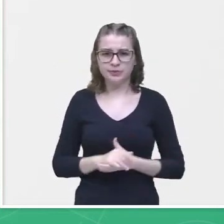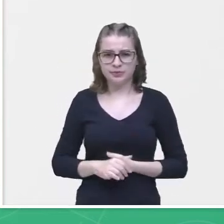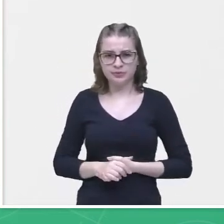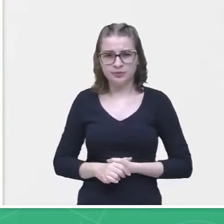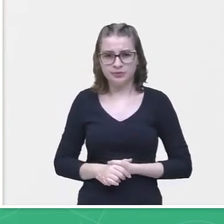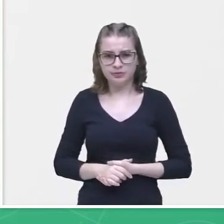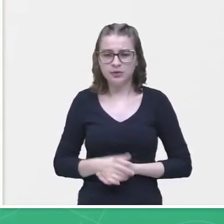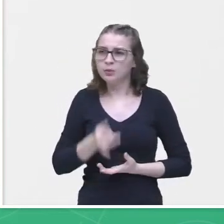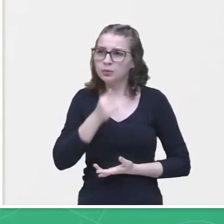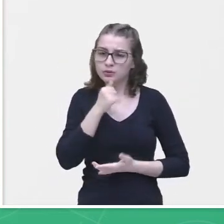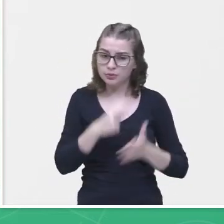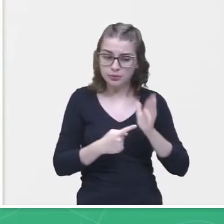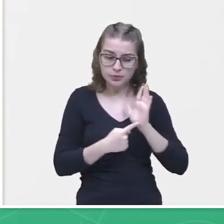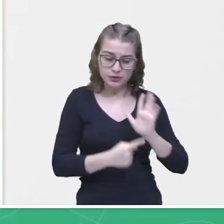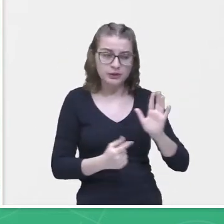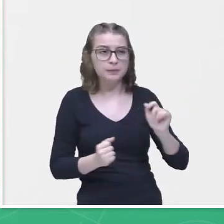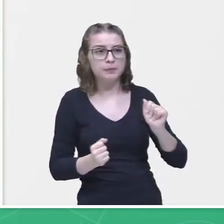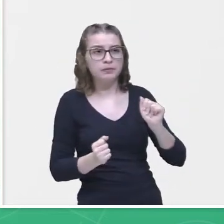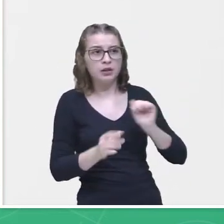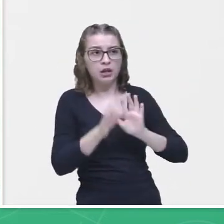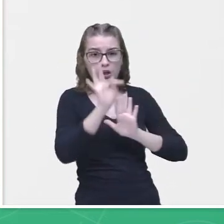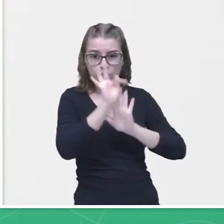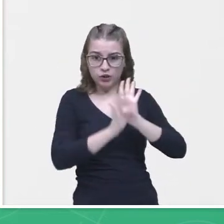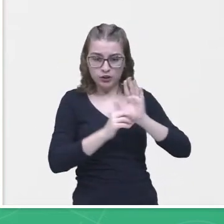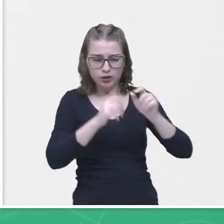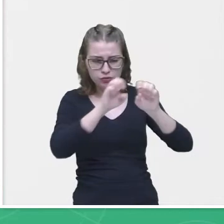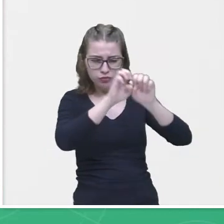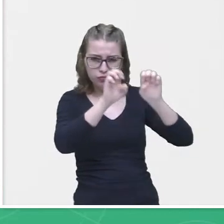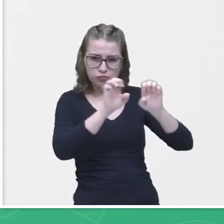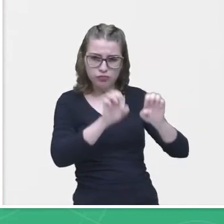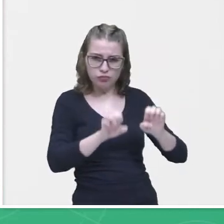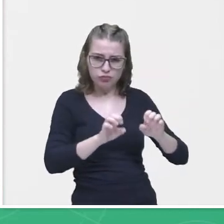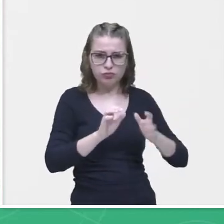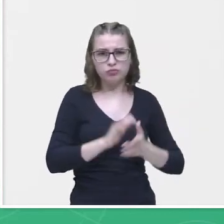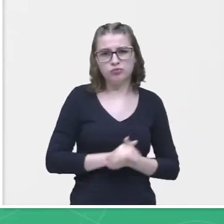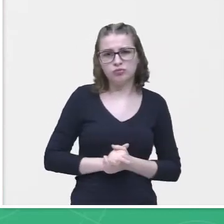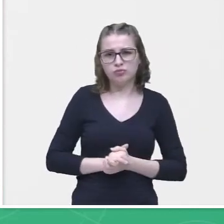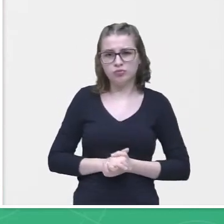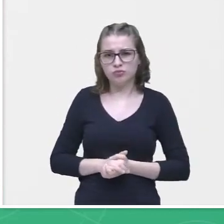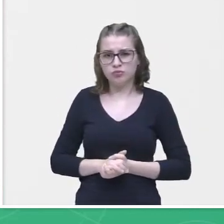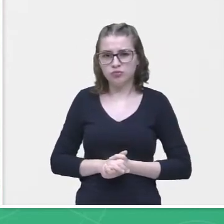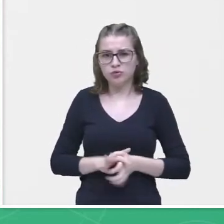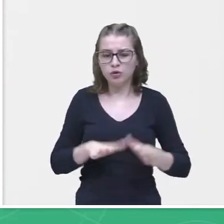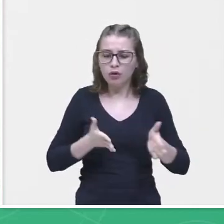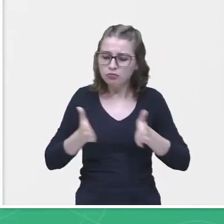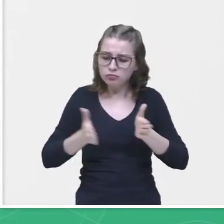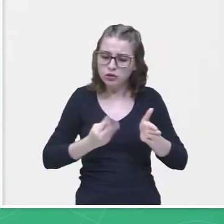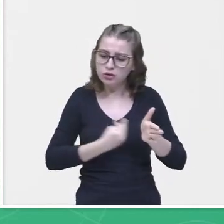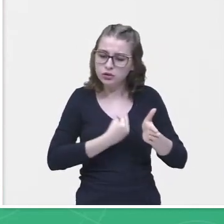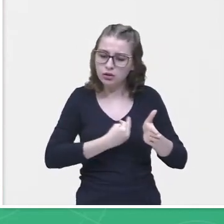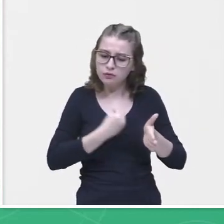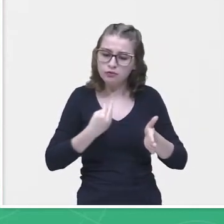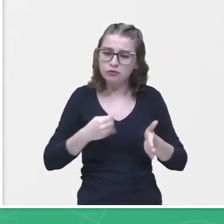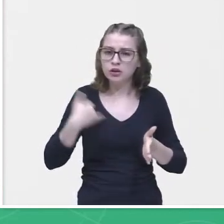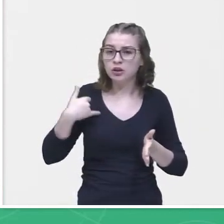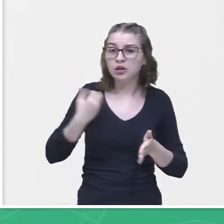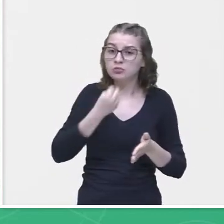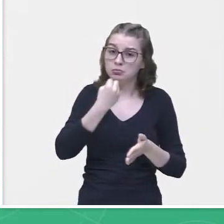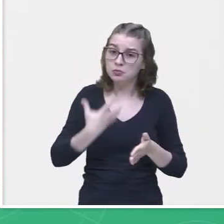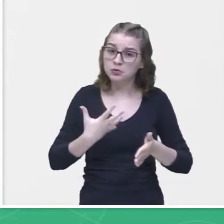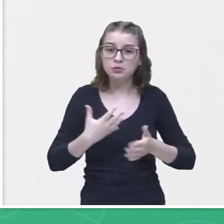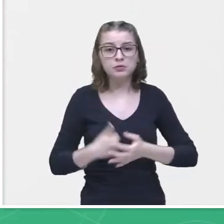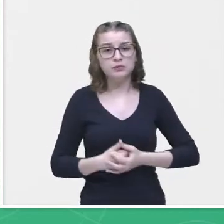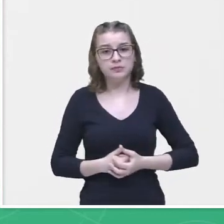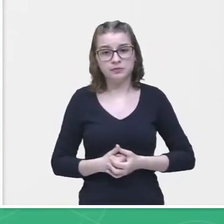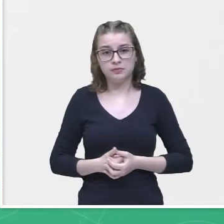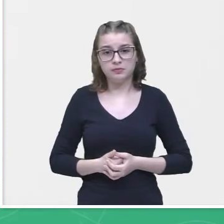de um texto, nós lemos o texto, a questão, a melhor idade a ser vivida, e apresentamos também outras discussões